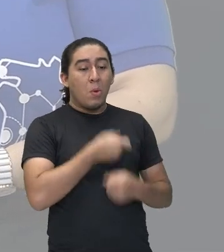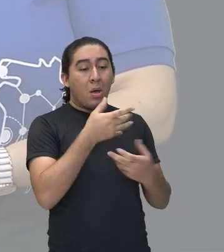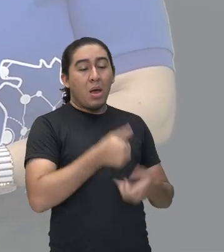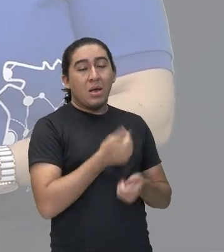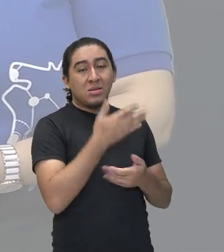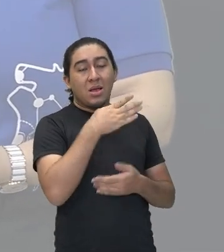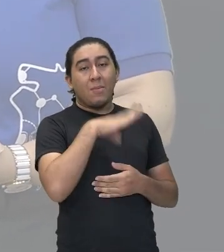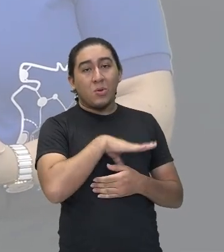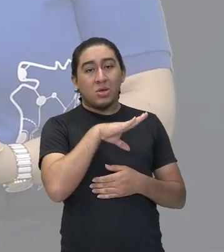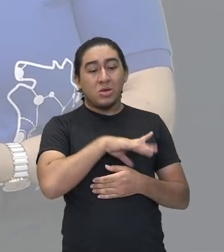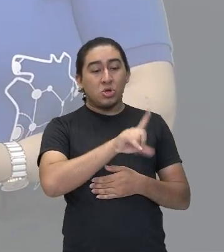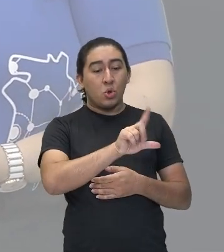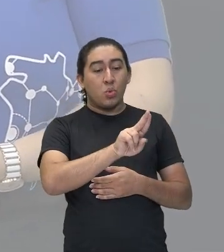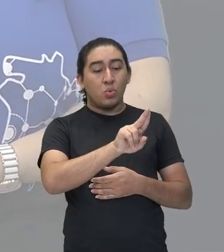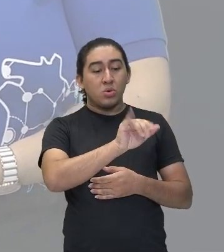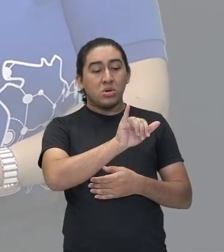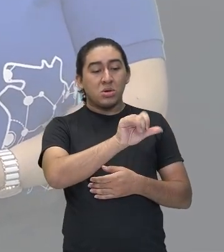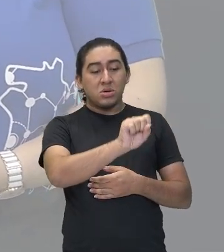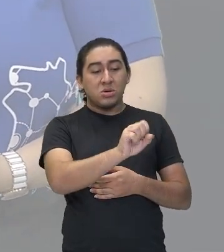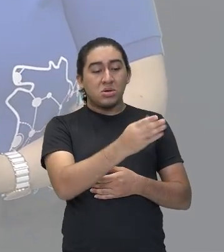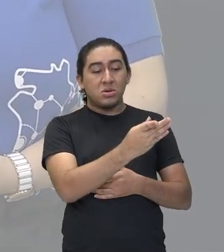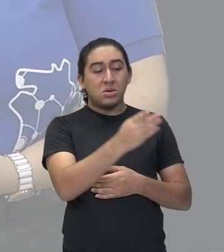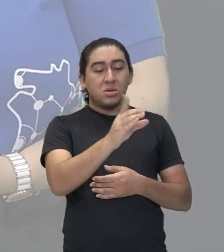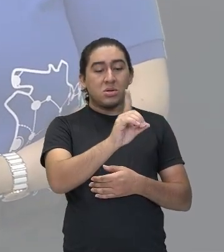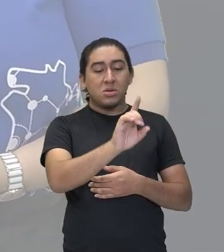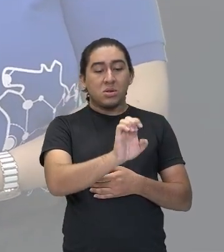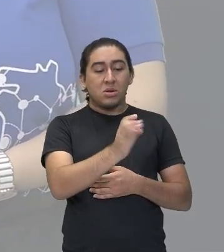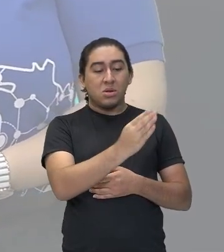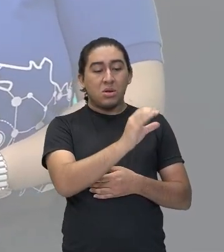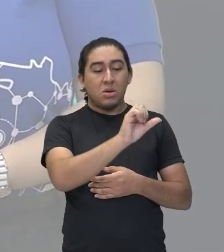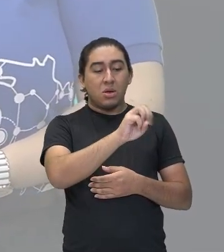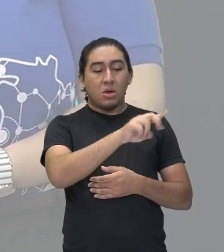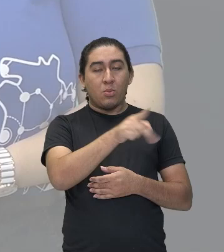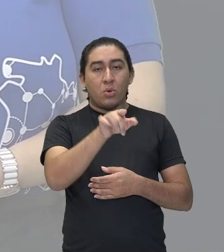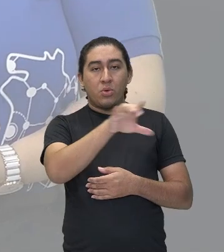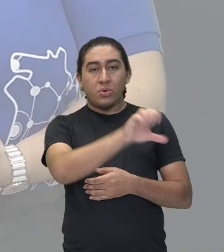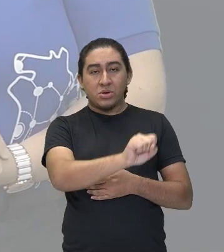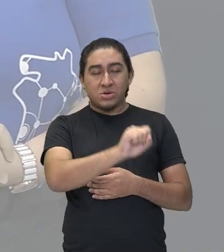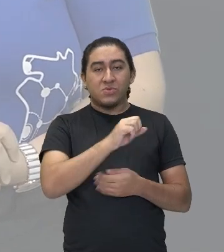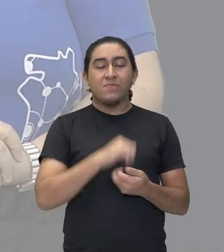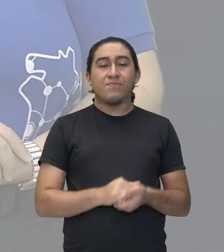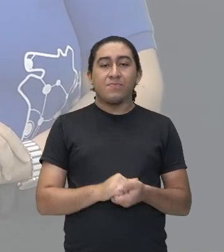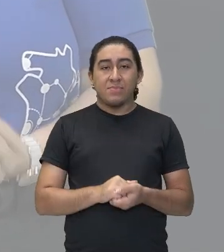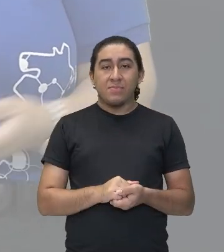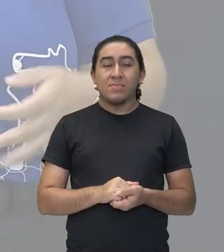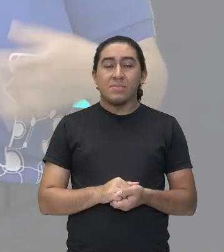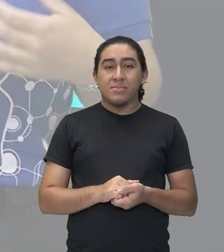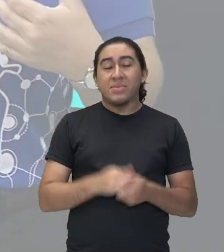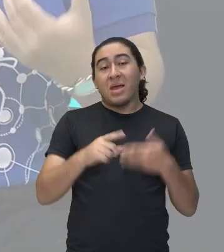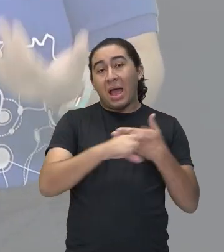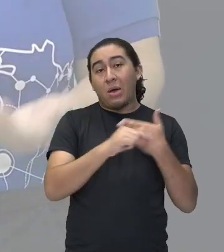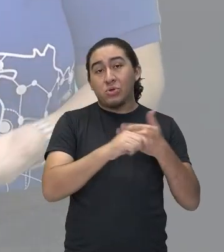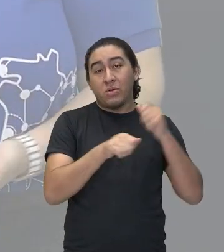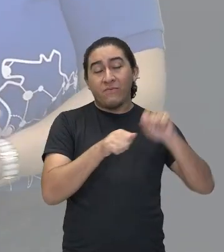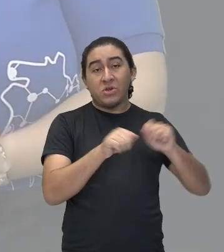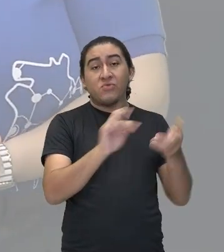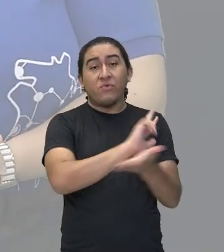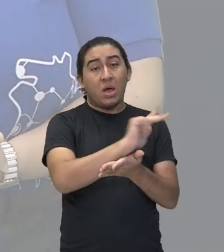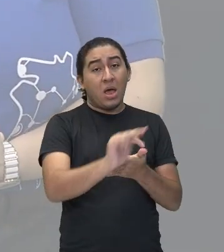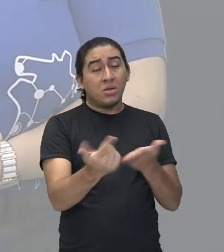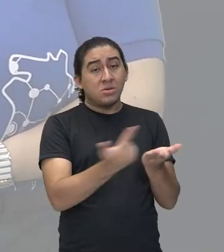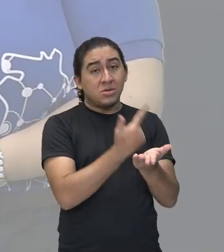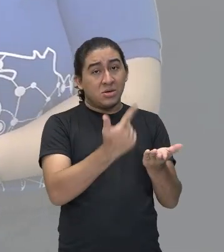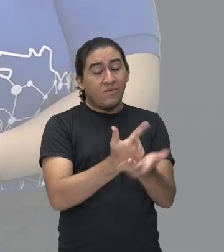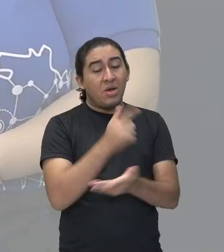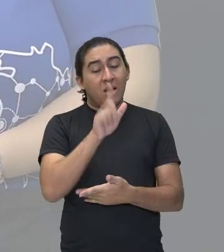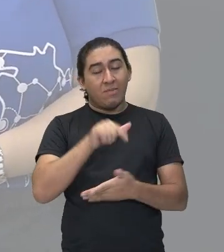portuguesa, Luís de Camões, né? Que foi aí o autor da epopeia Os Lusíadas, que é, então,